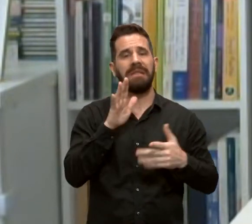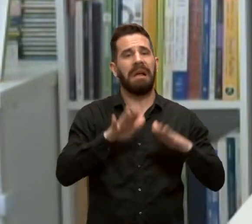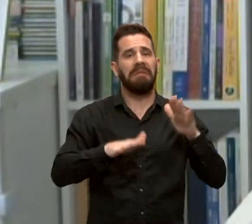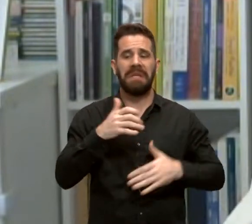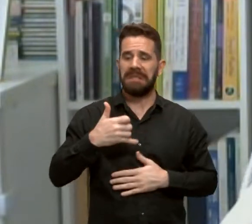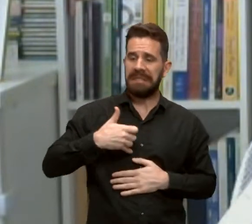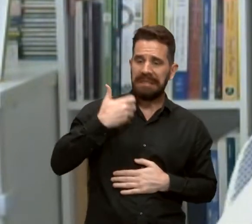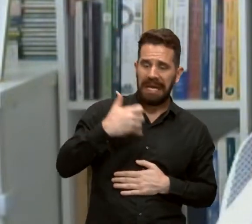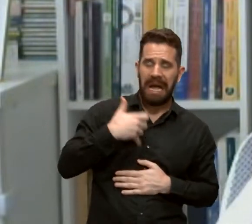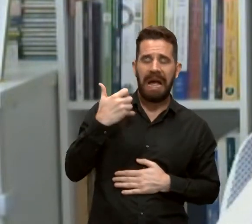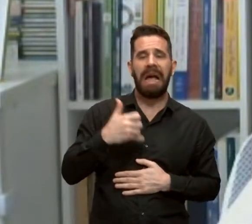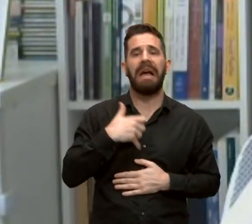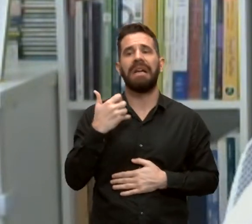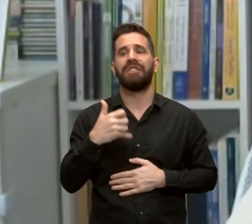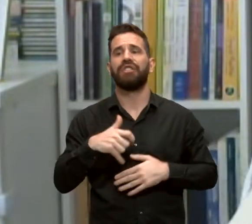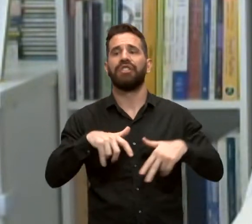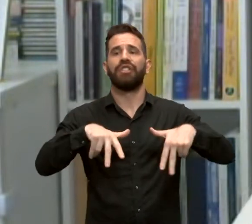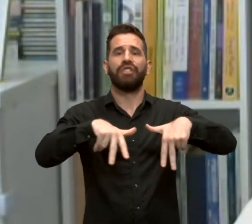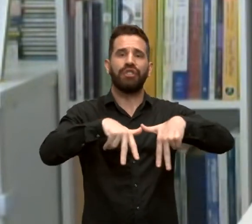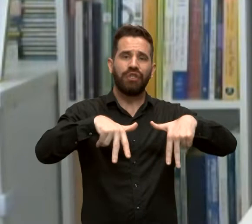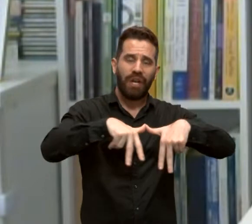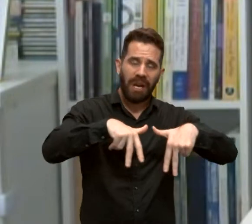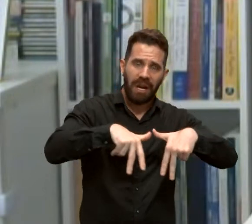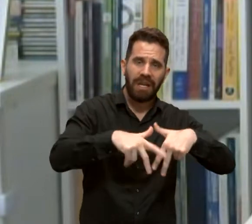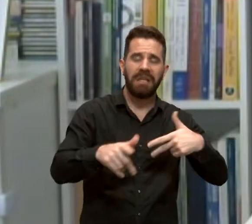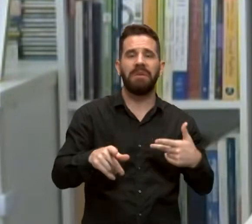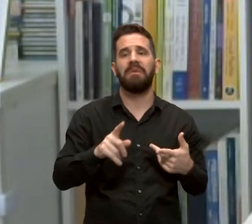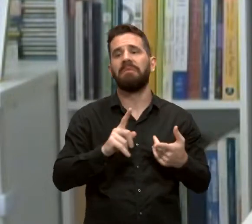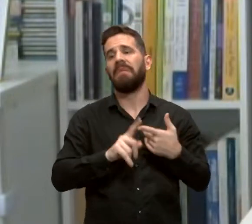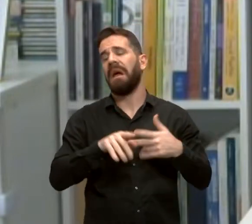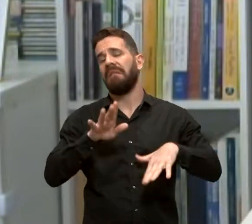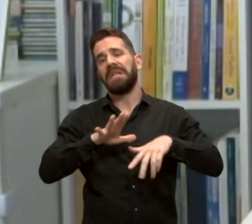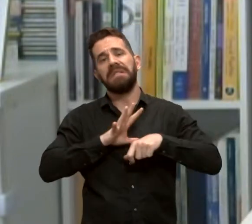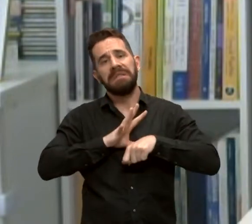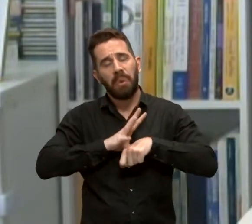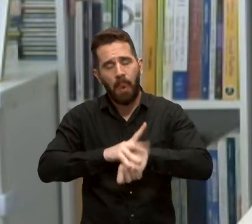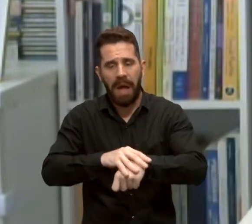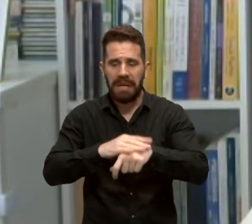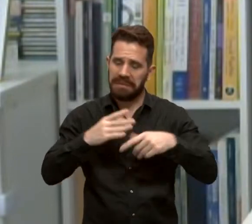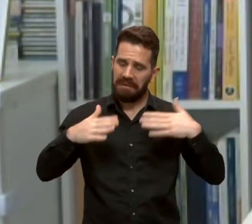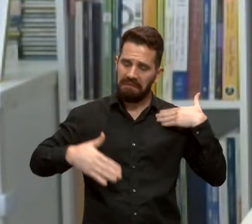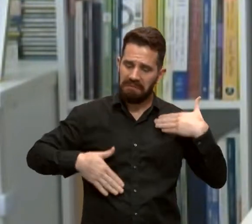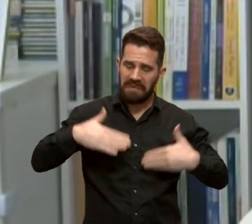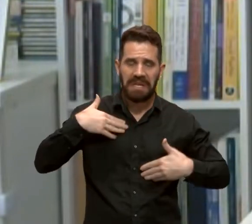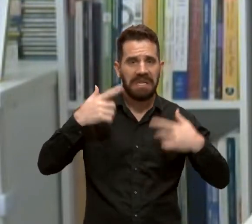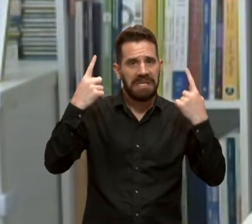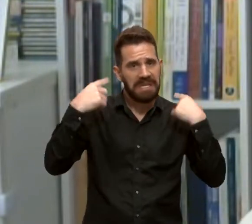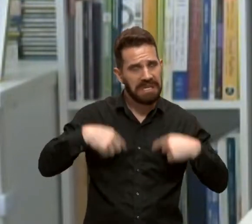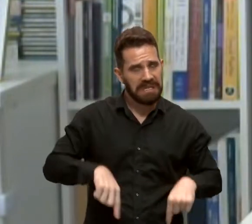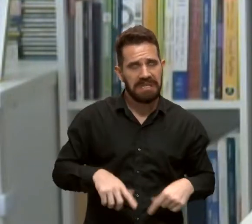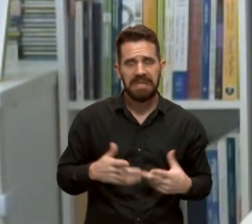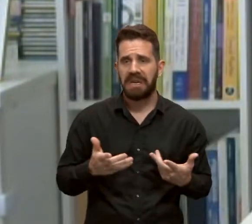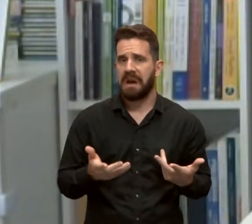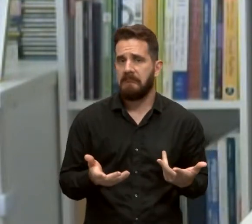gênero, né? A questão de ter uma doença, às vezes, física, e a pessoa está